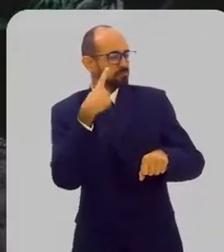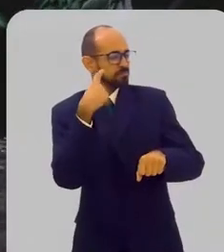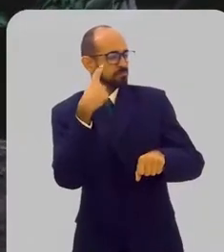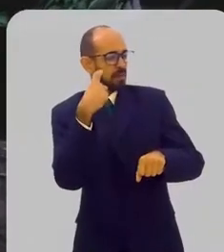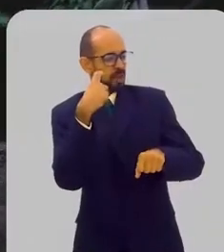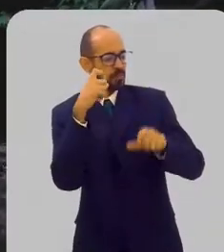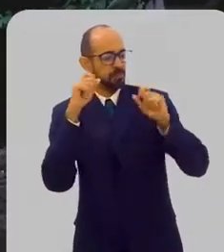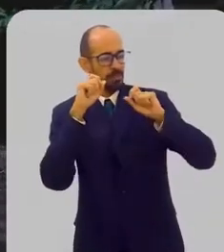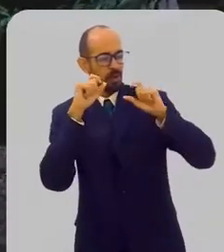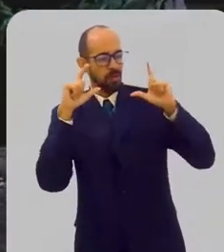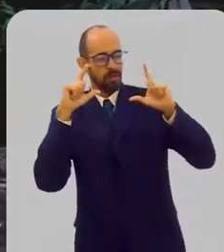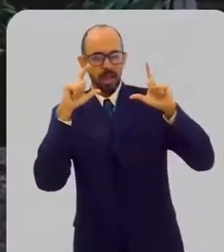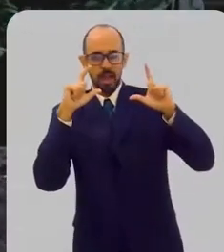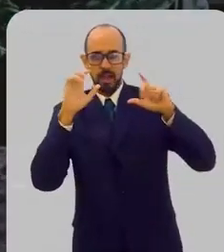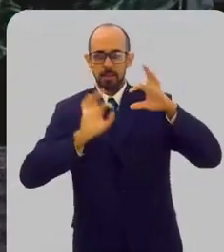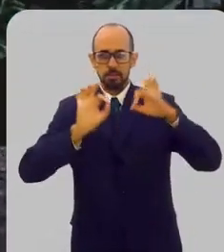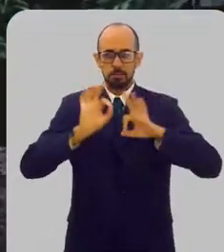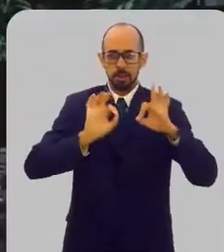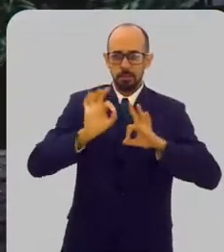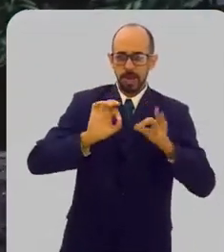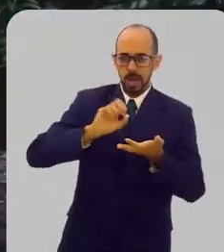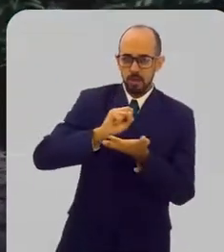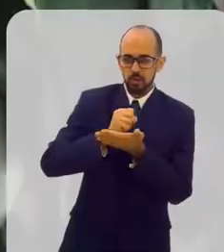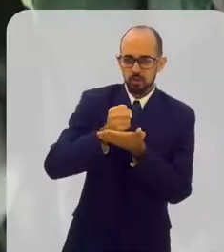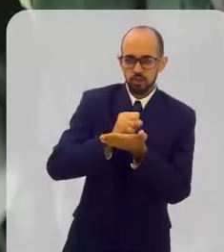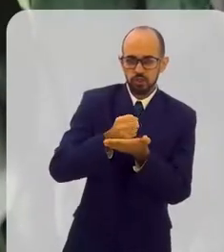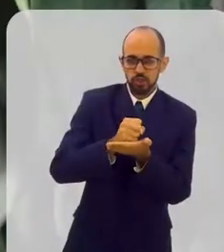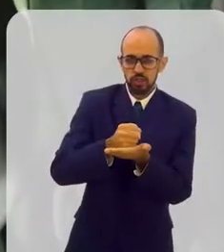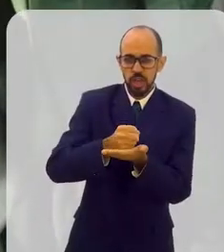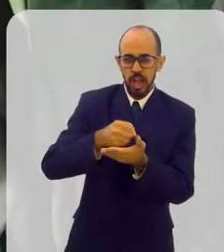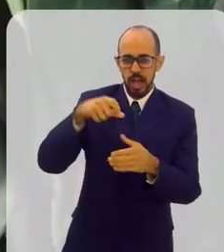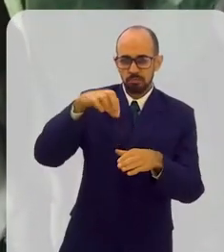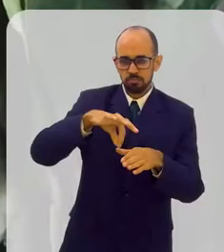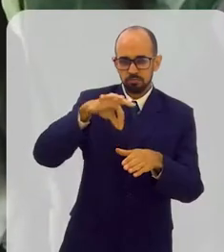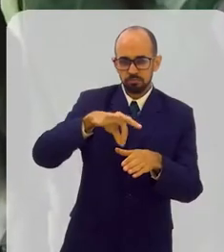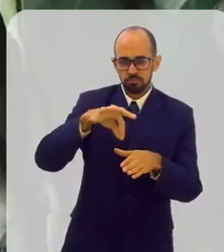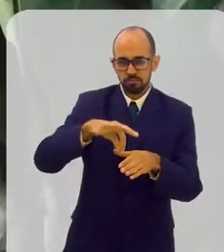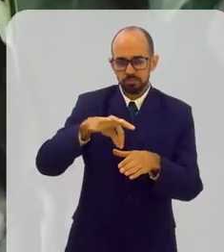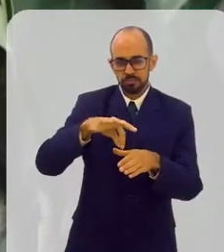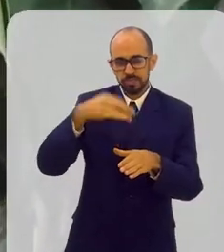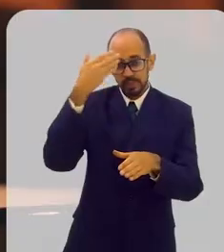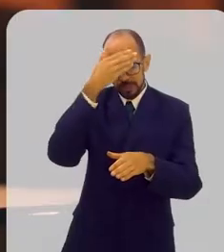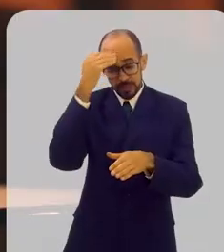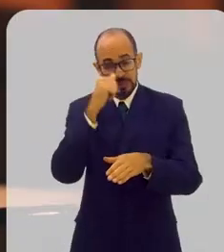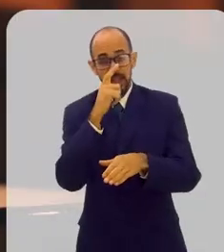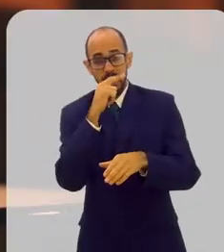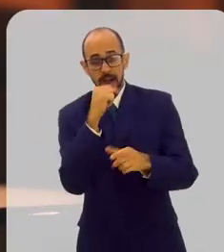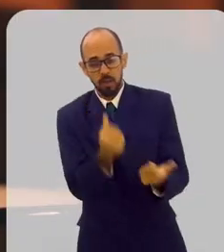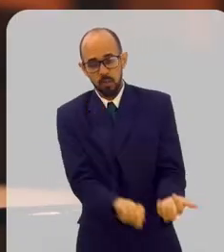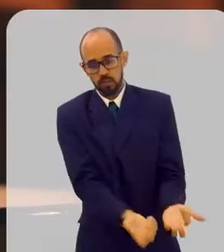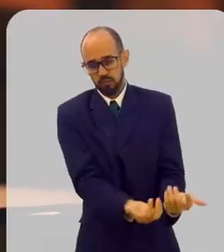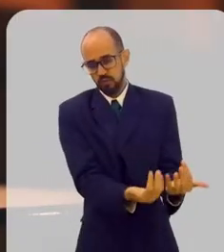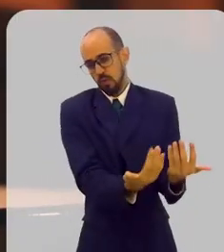de preparar o chá, de cochilar de novo e esquecer a água no fogo.